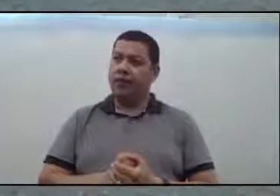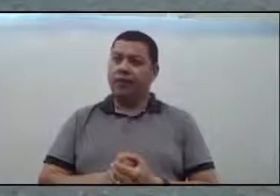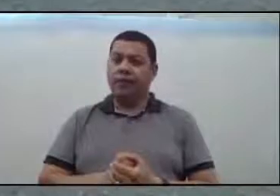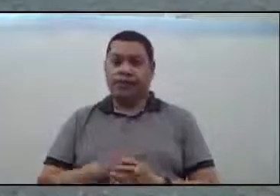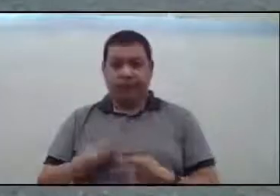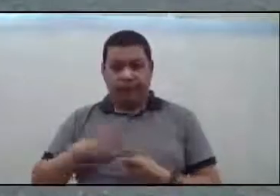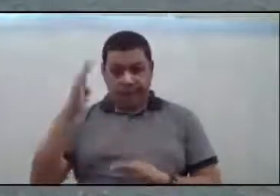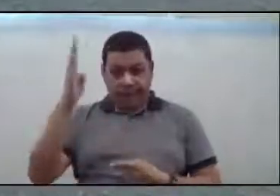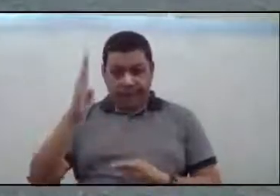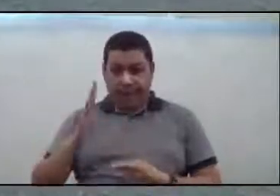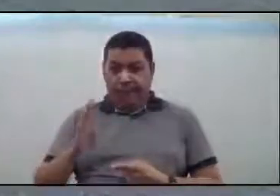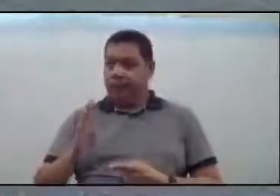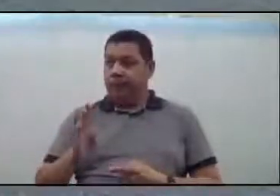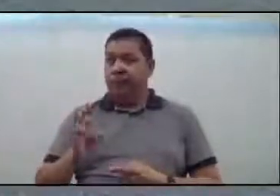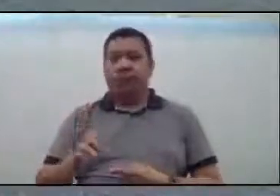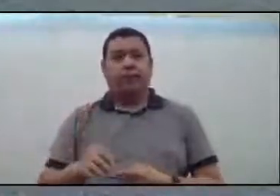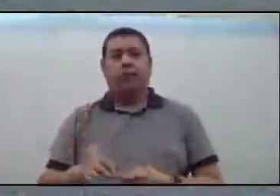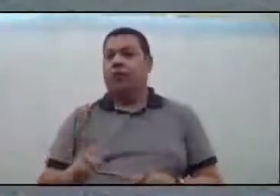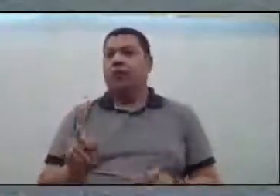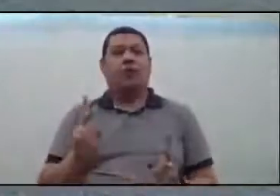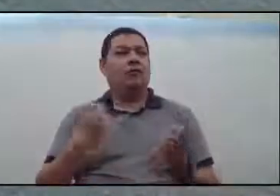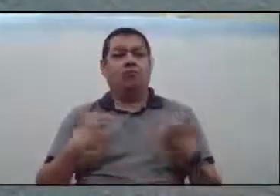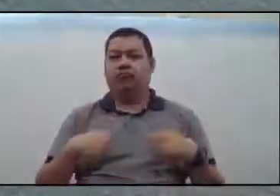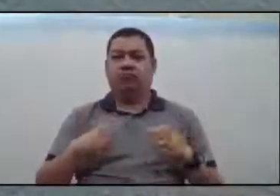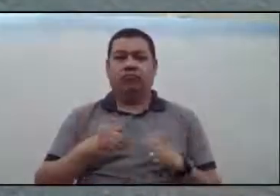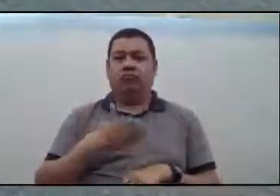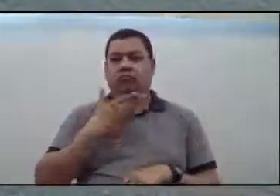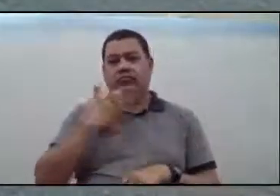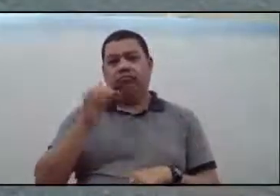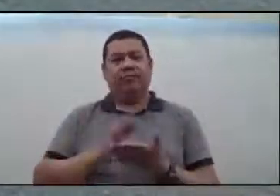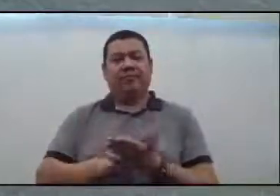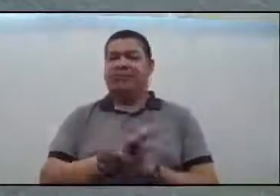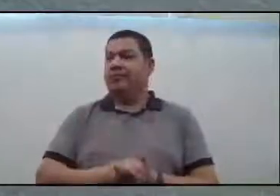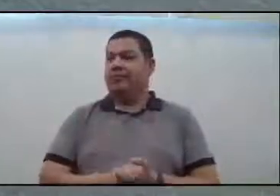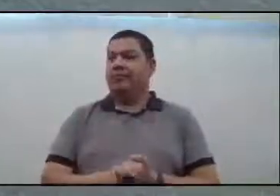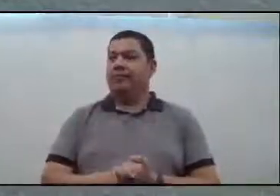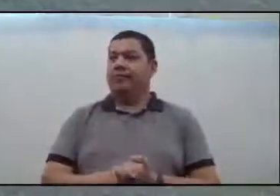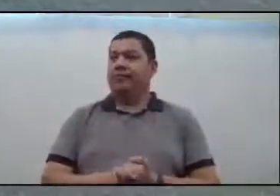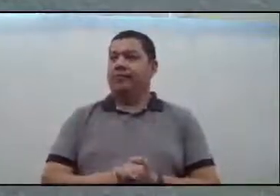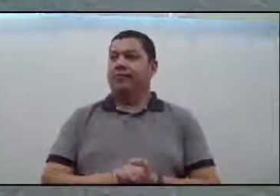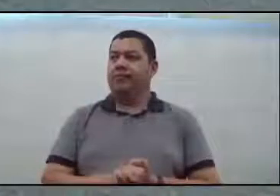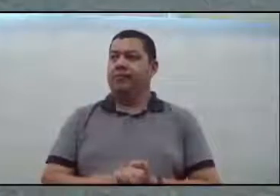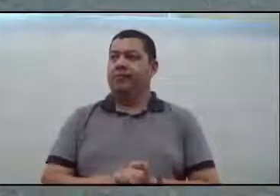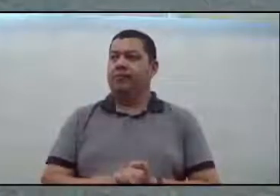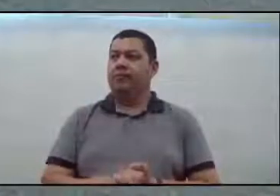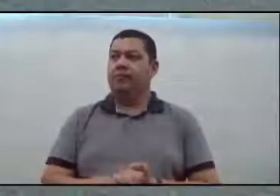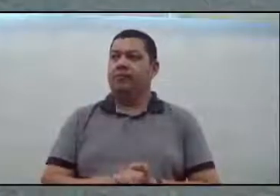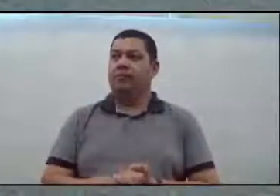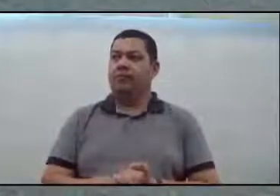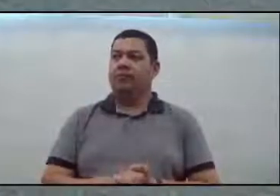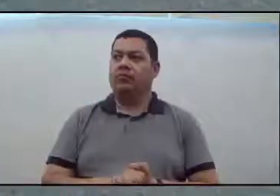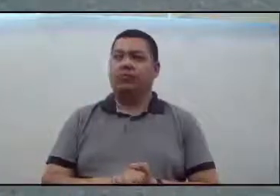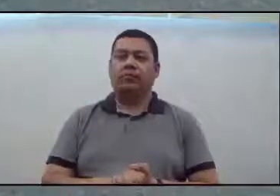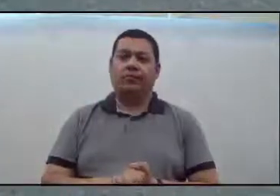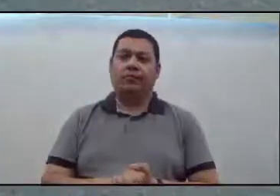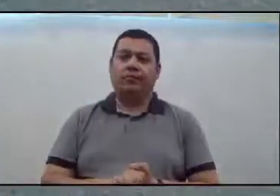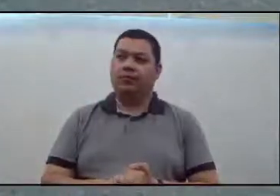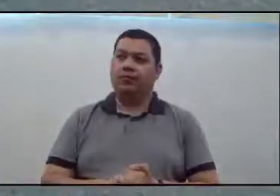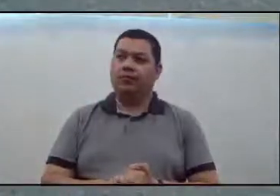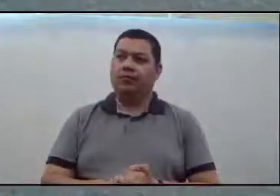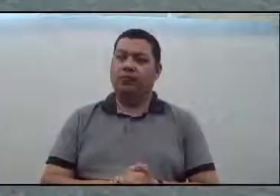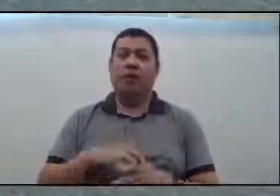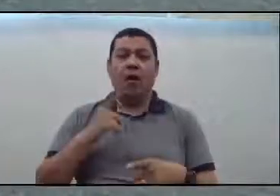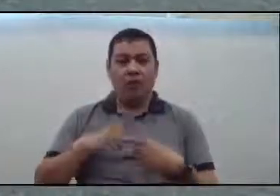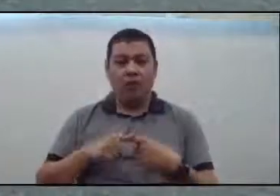está indo, não precisa esperar melhora. Não precisa esperar melhora. Cada